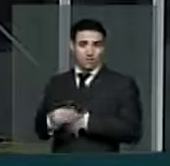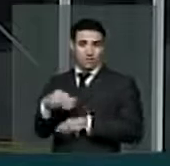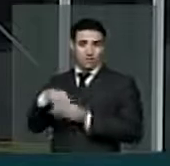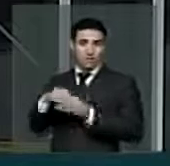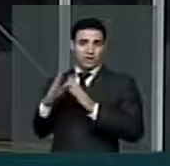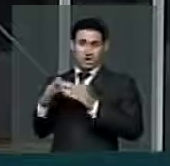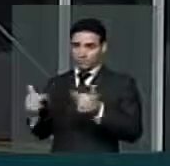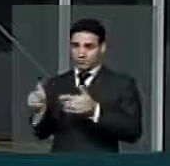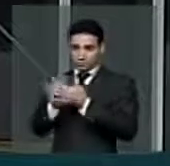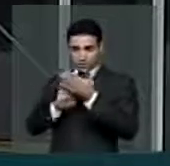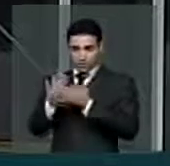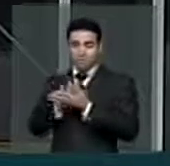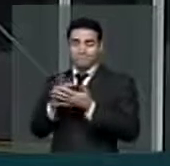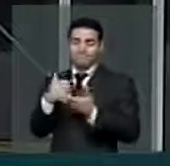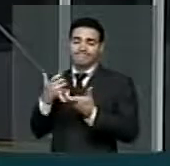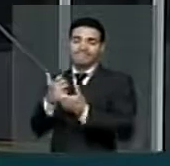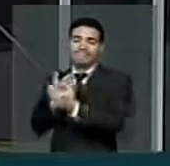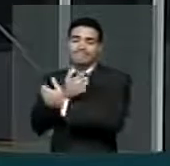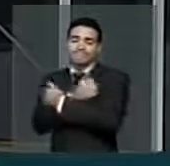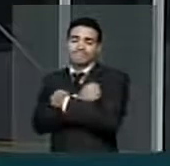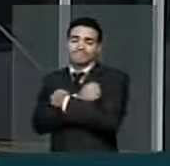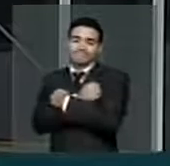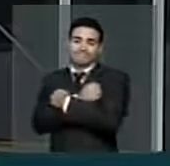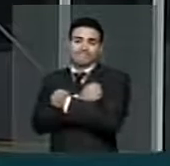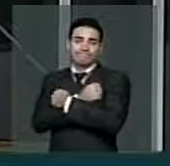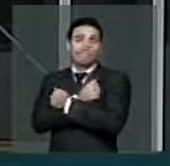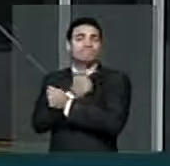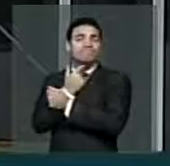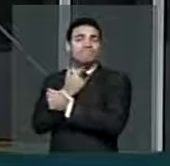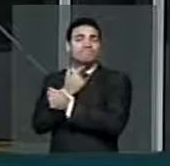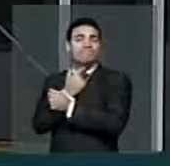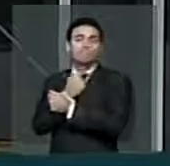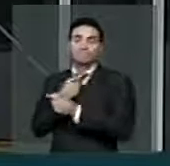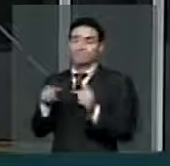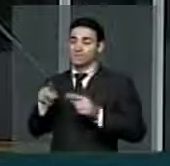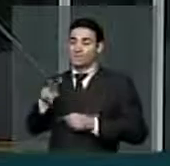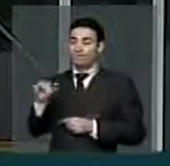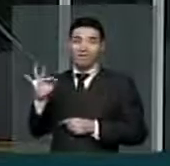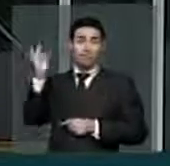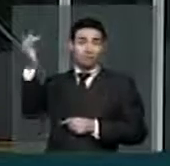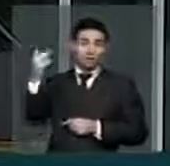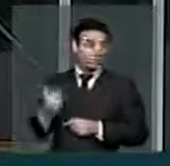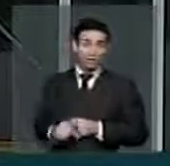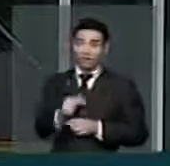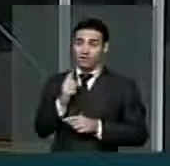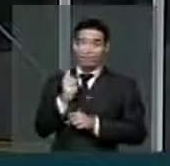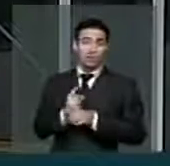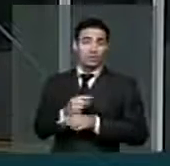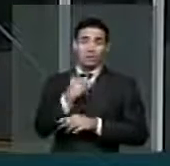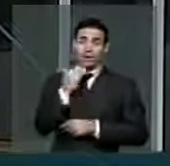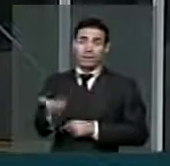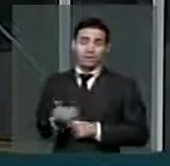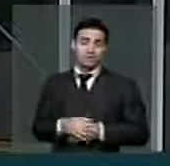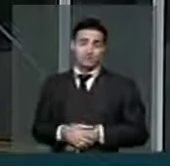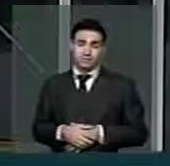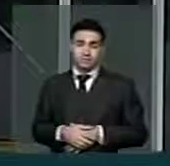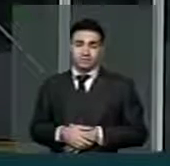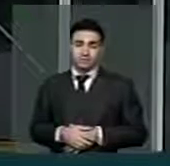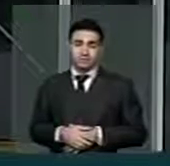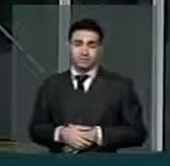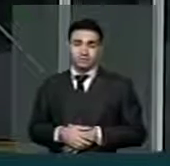filho em casa, e não terá. Esta mãe que não